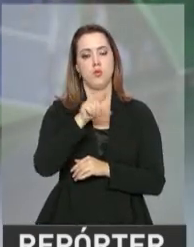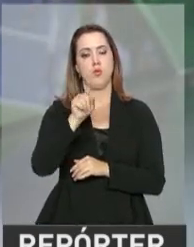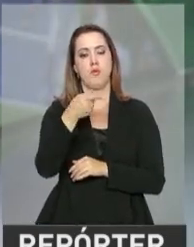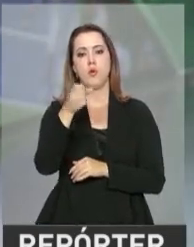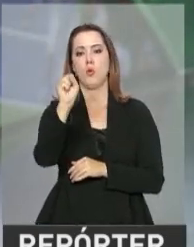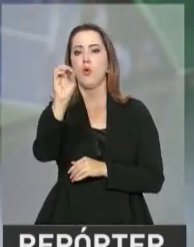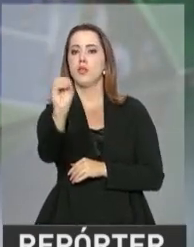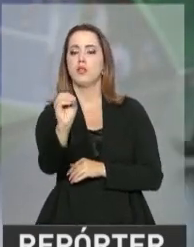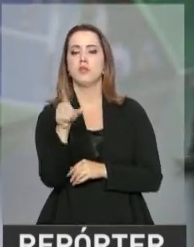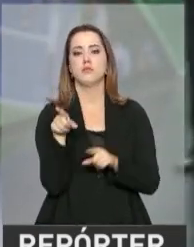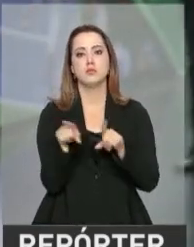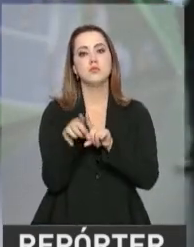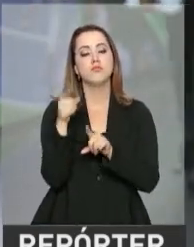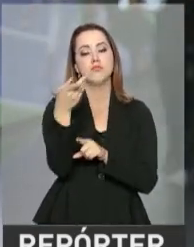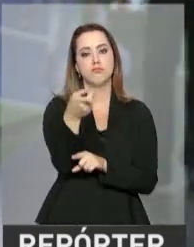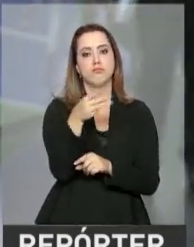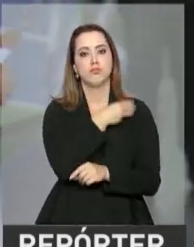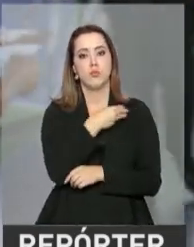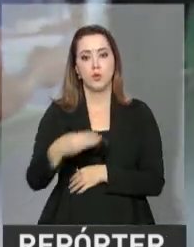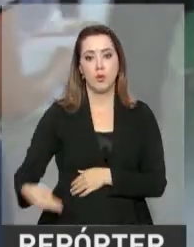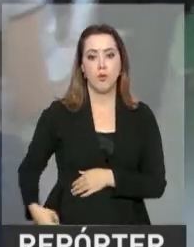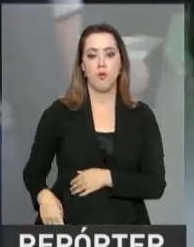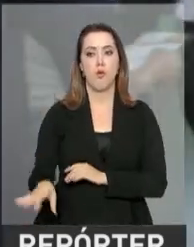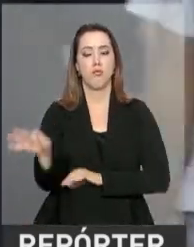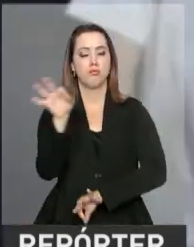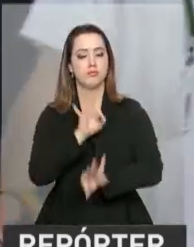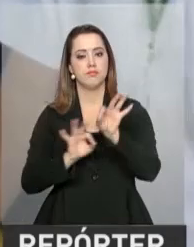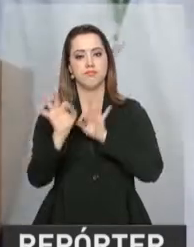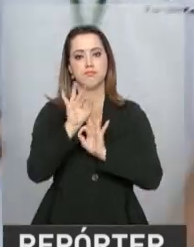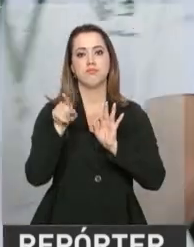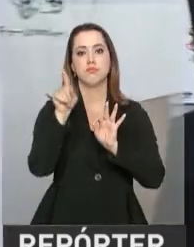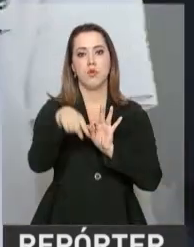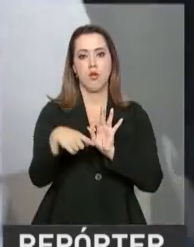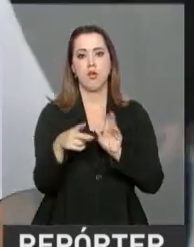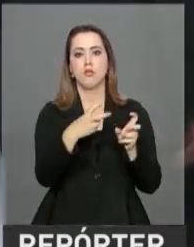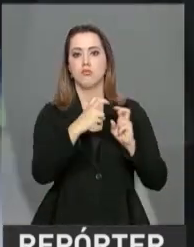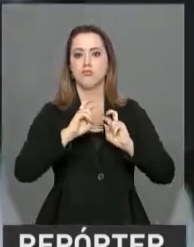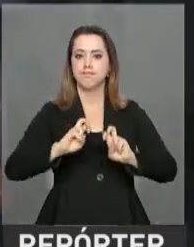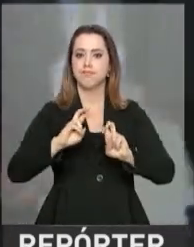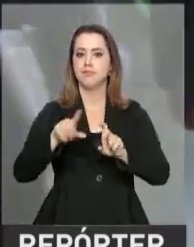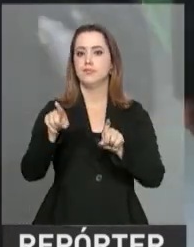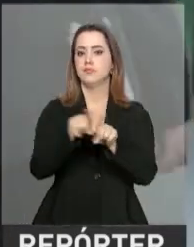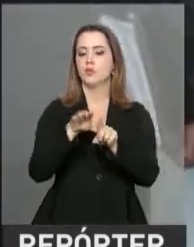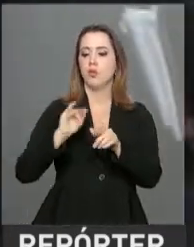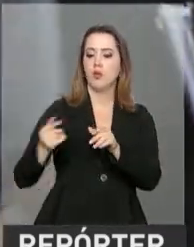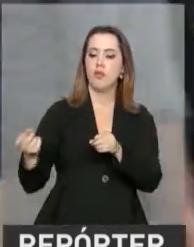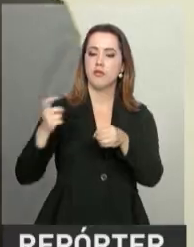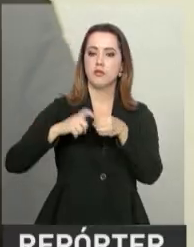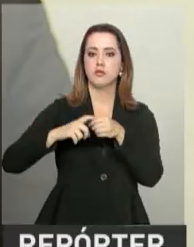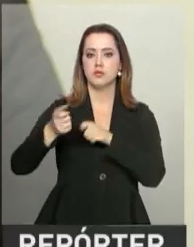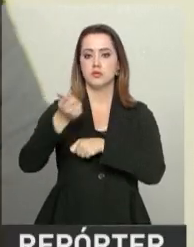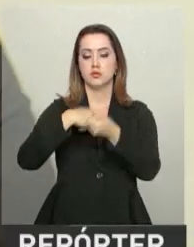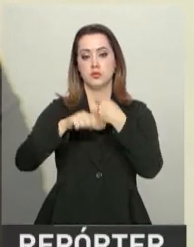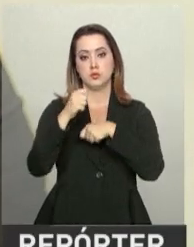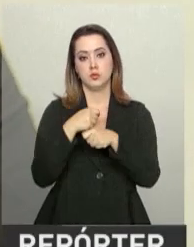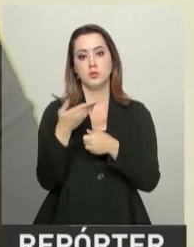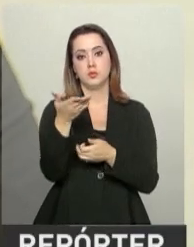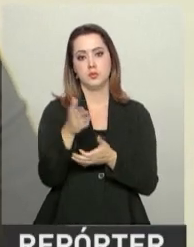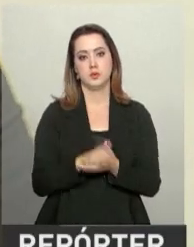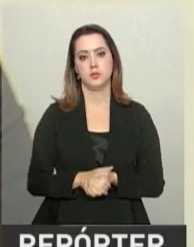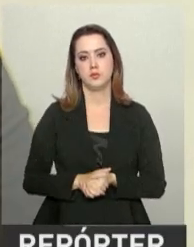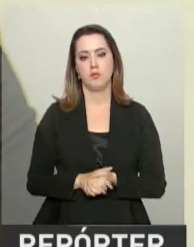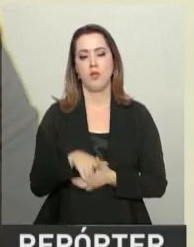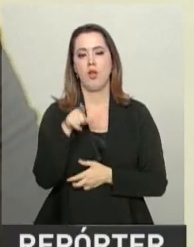945,80. De acordo com o ministro do Planejamento, a estimativa é reflexo da retomada do crescimento da economia. Isso